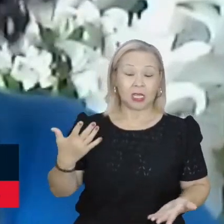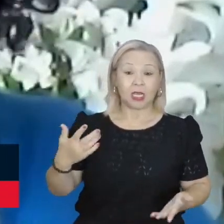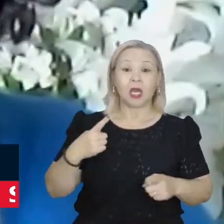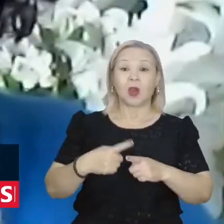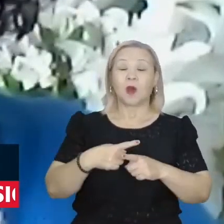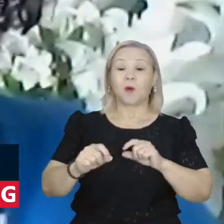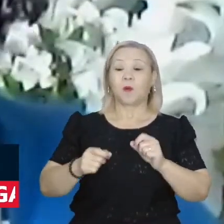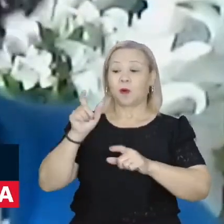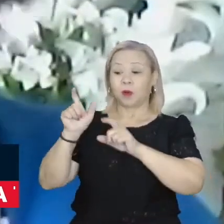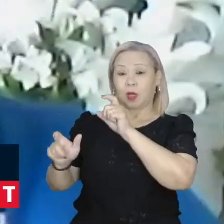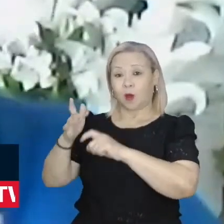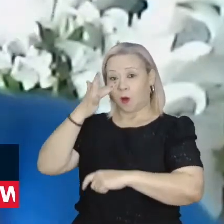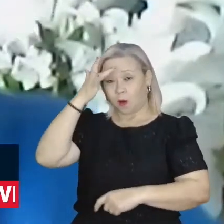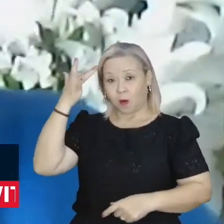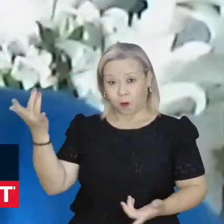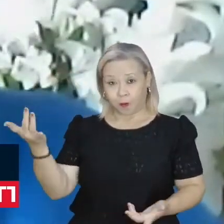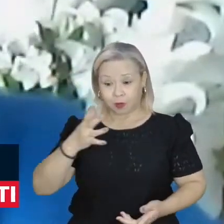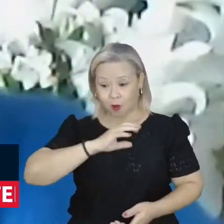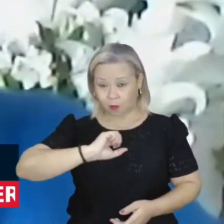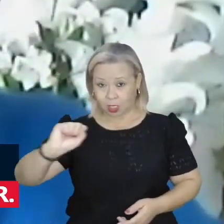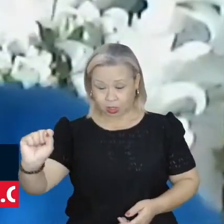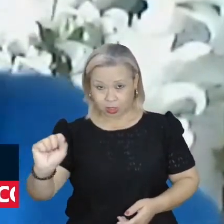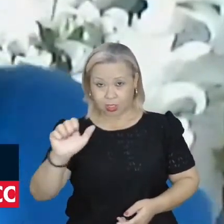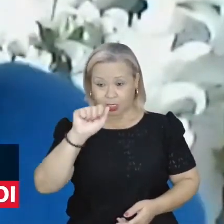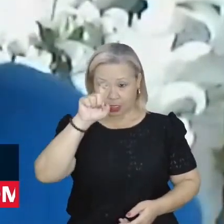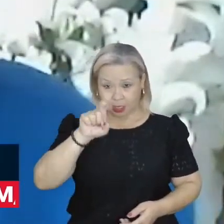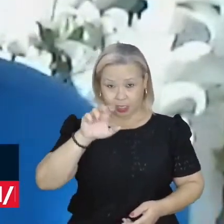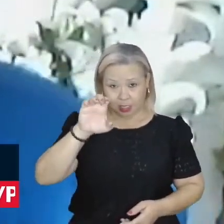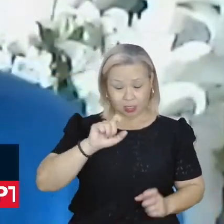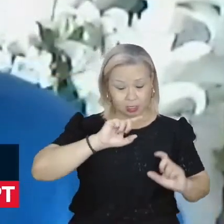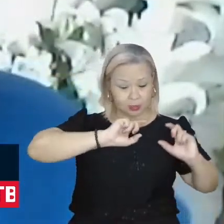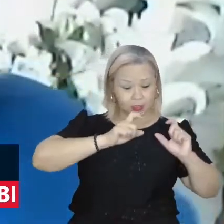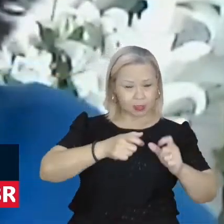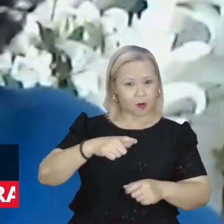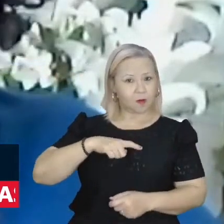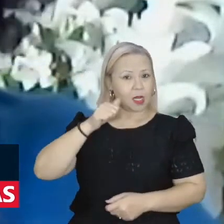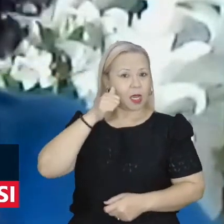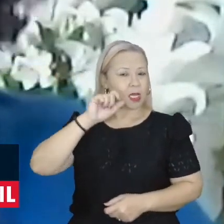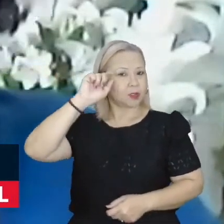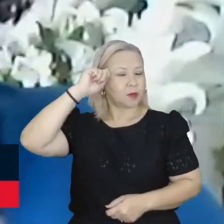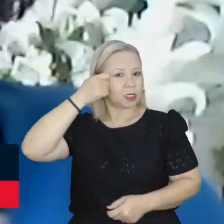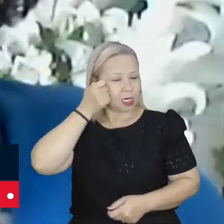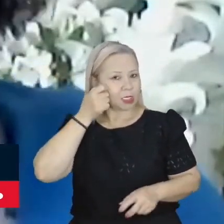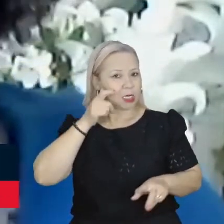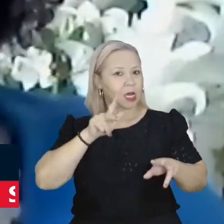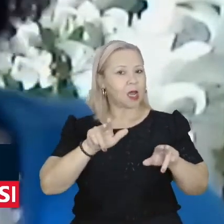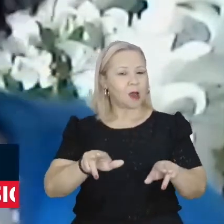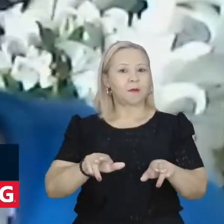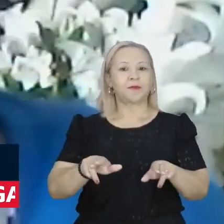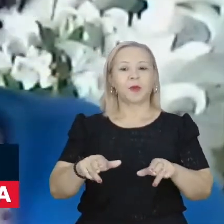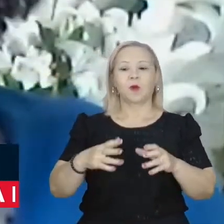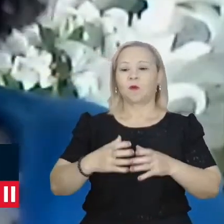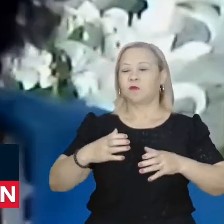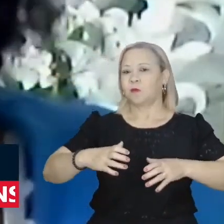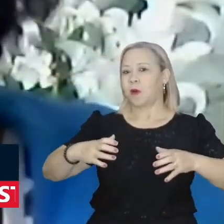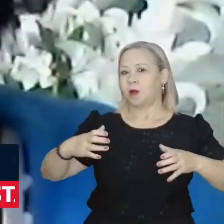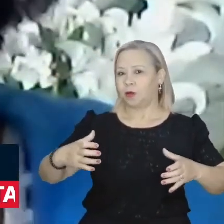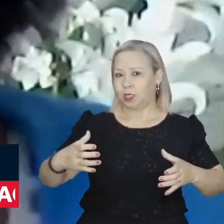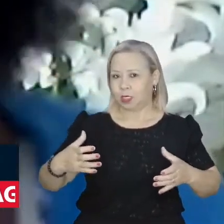tenham problemas, nós temos todos problemas, mas o segmento das mulheres negras é